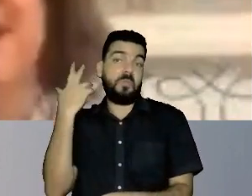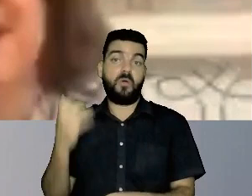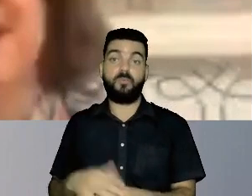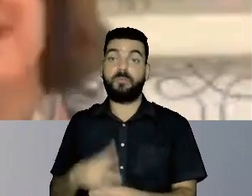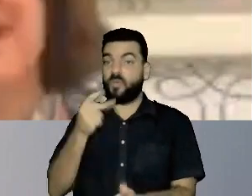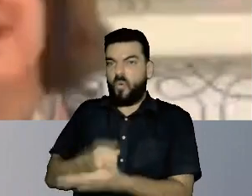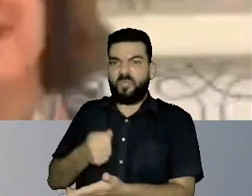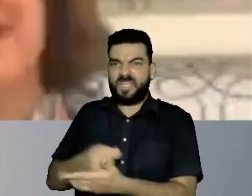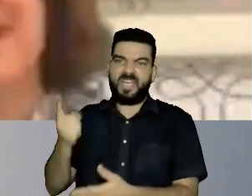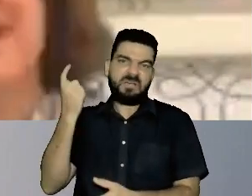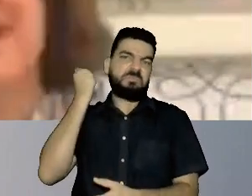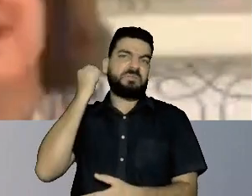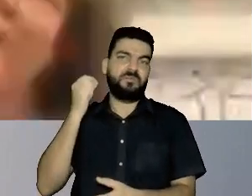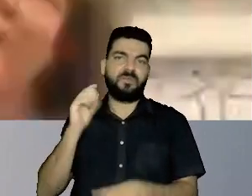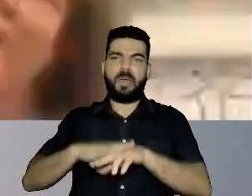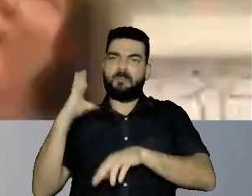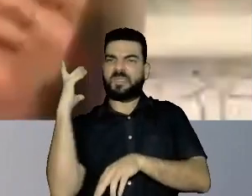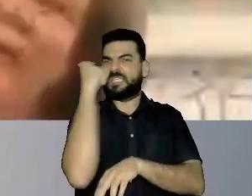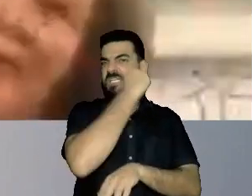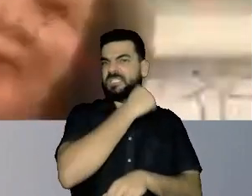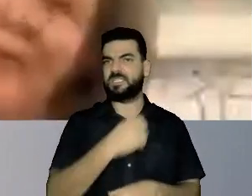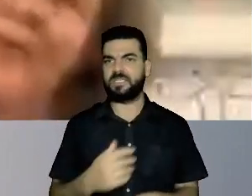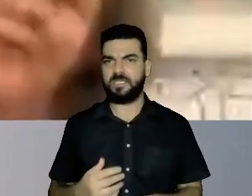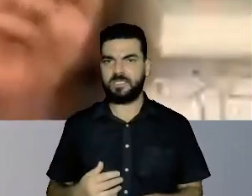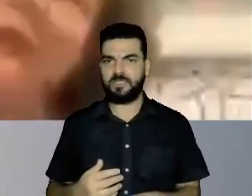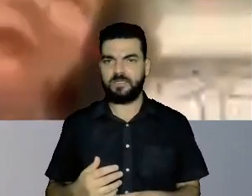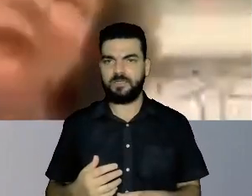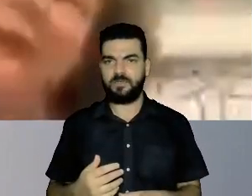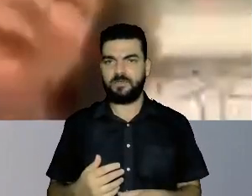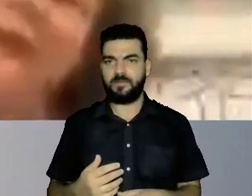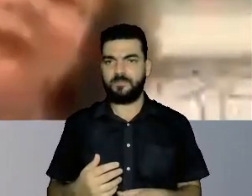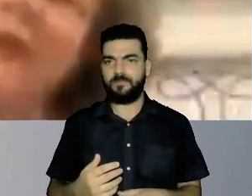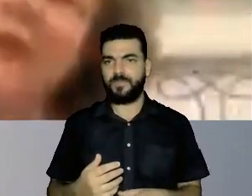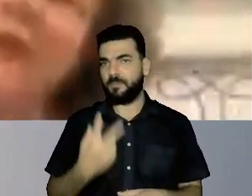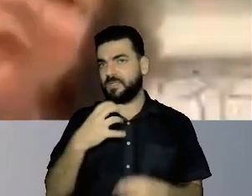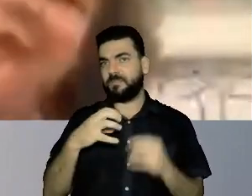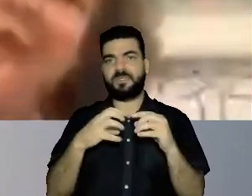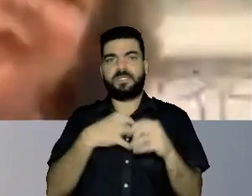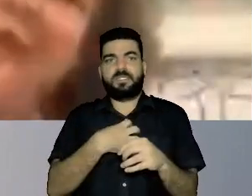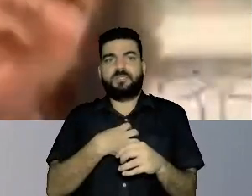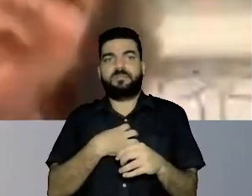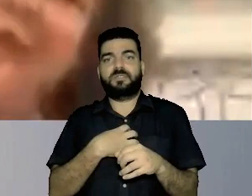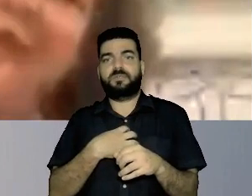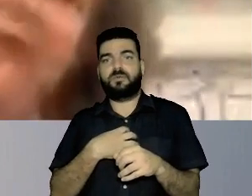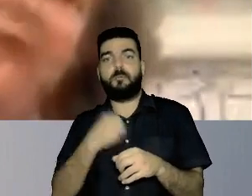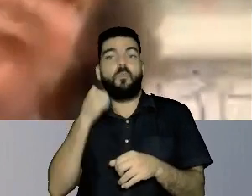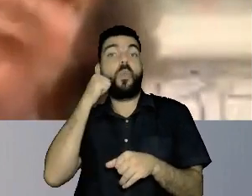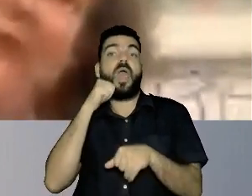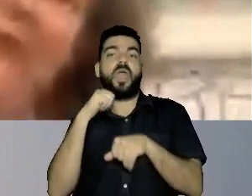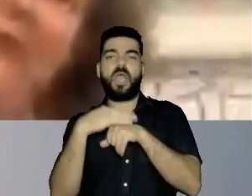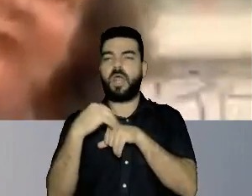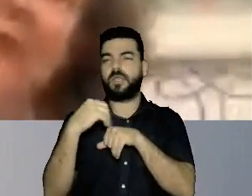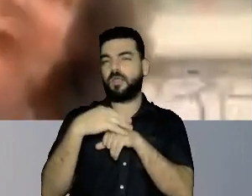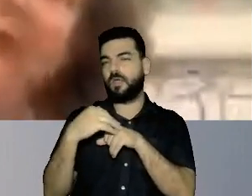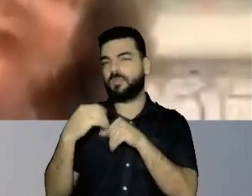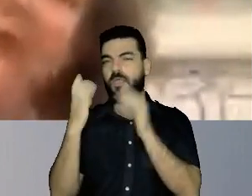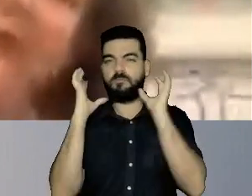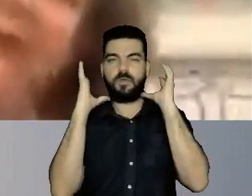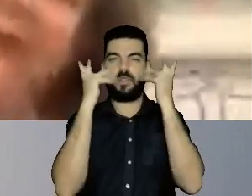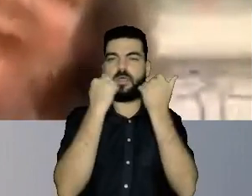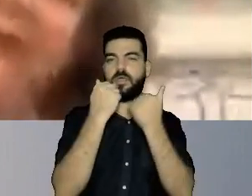exista preconceito com homens que usem brinco, né, e as mulheres muitas vezes são induzidas a usar brinco porque